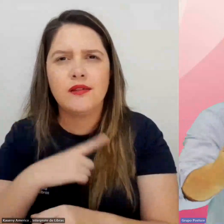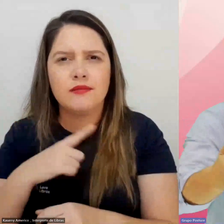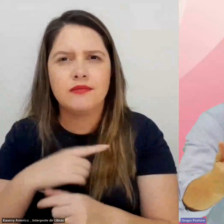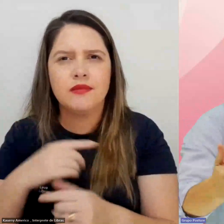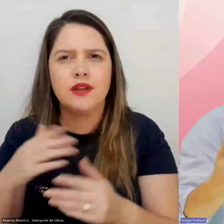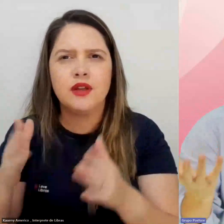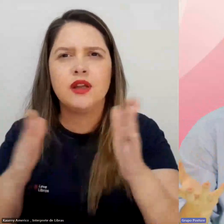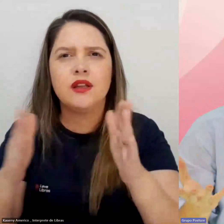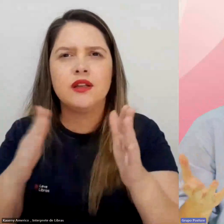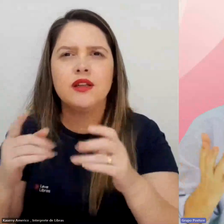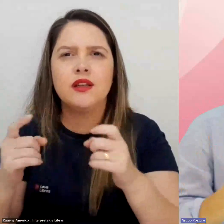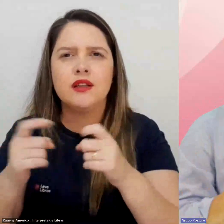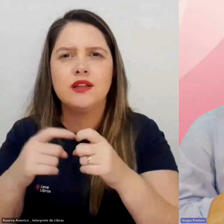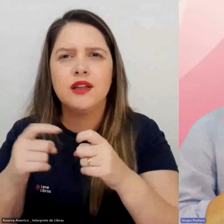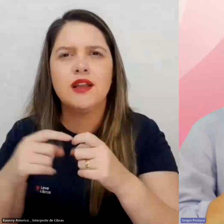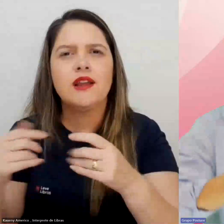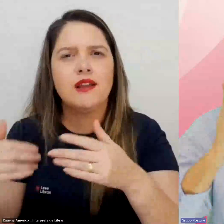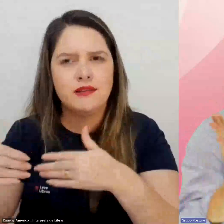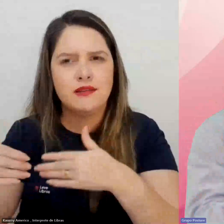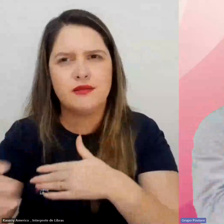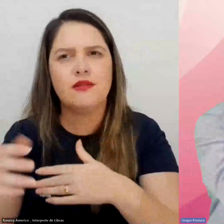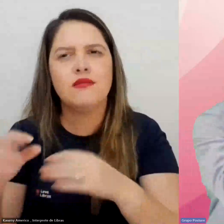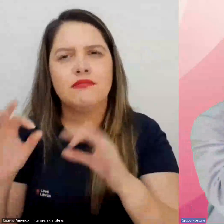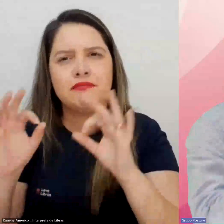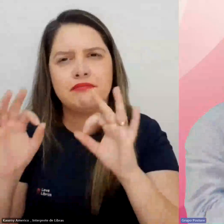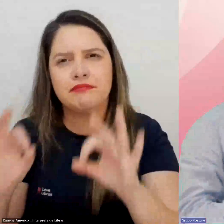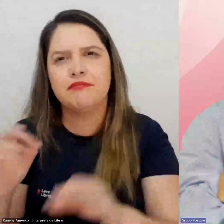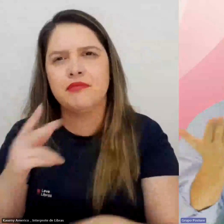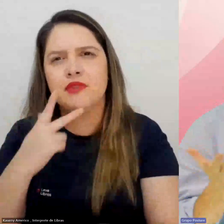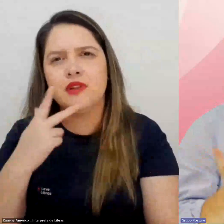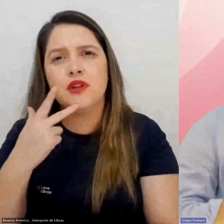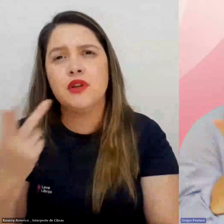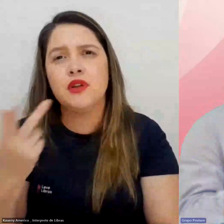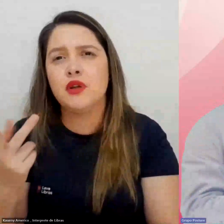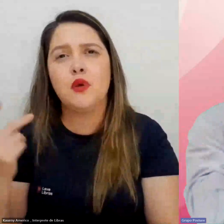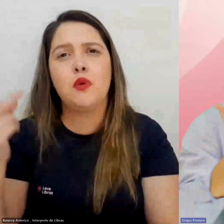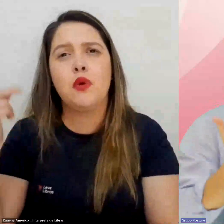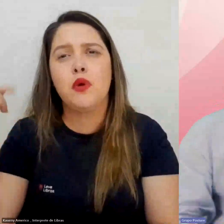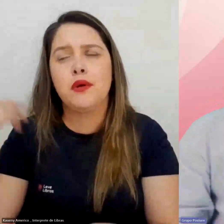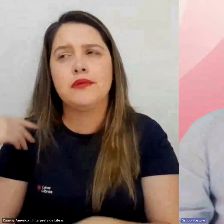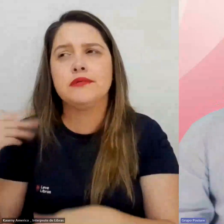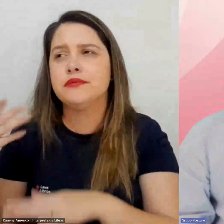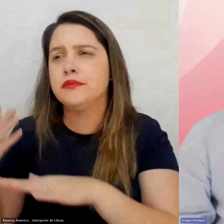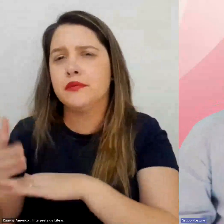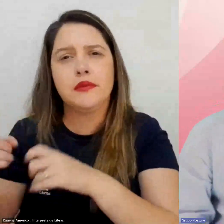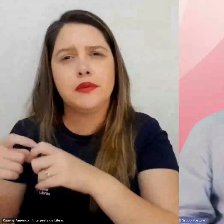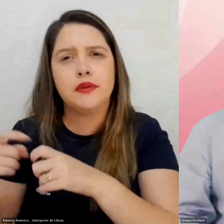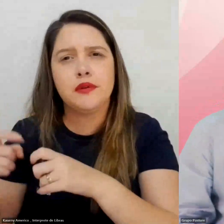dessa vez, que provavelmente ela vai falar, não faz não sei quanto tempo que ela não passa, ou ela nunca tinha passado.